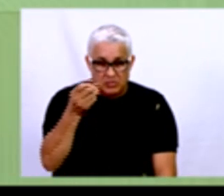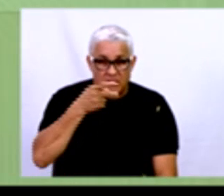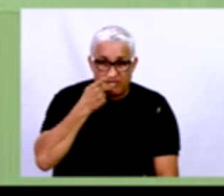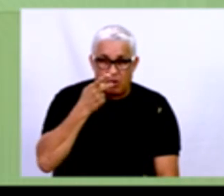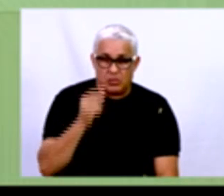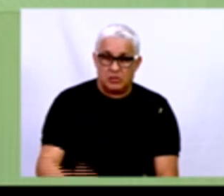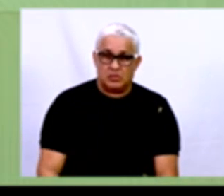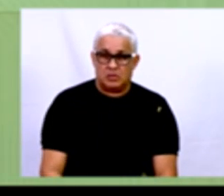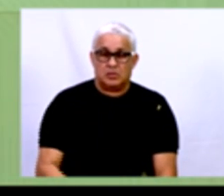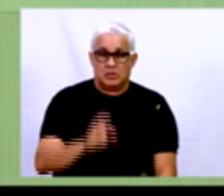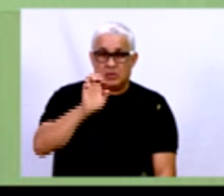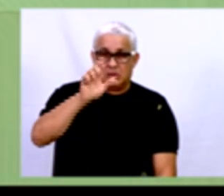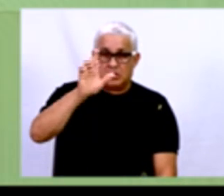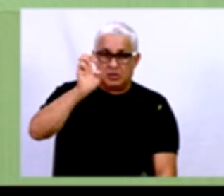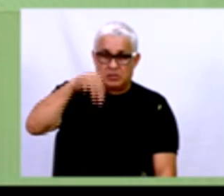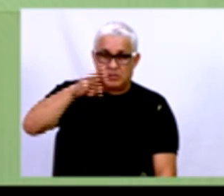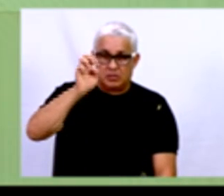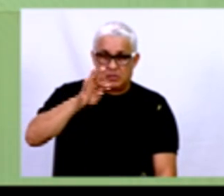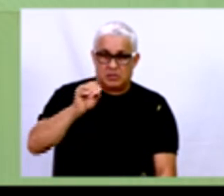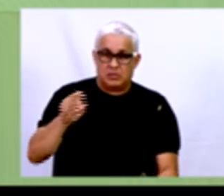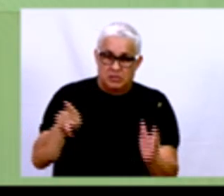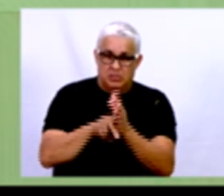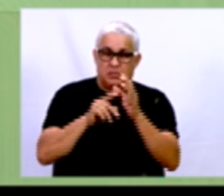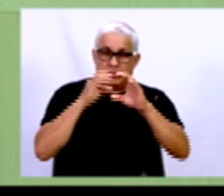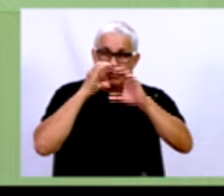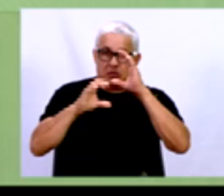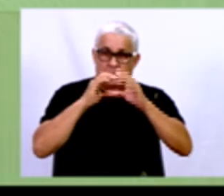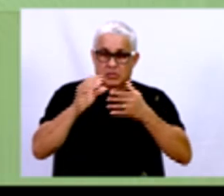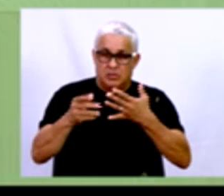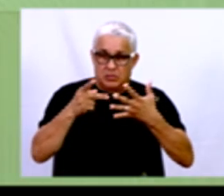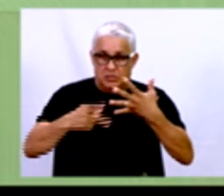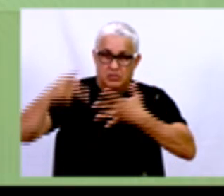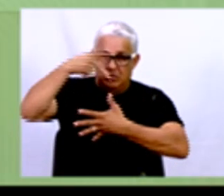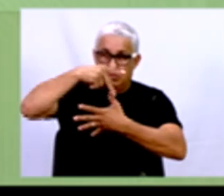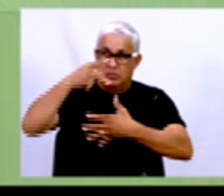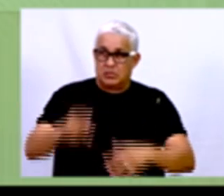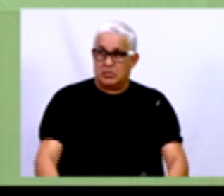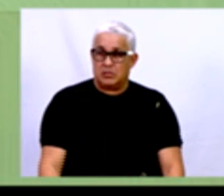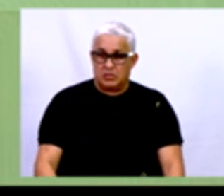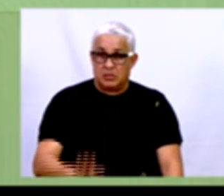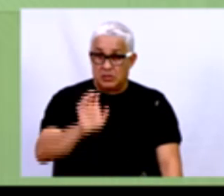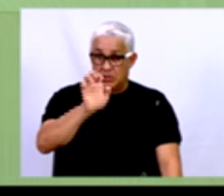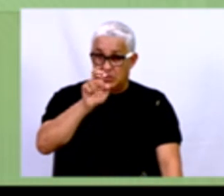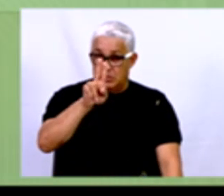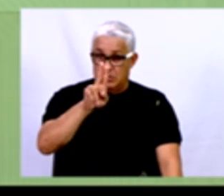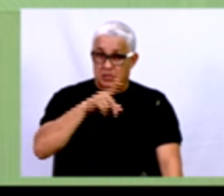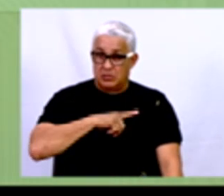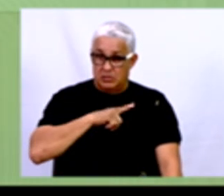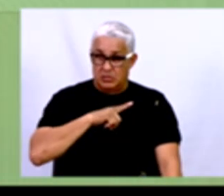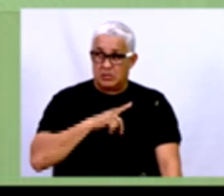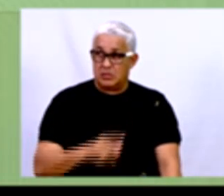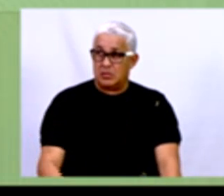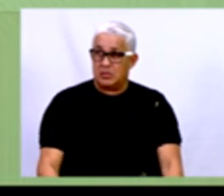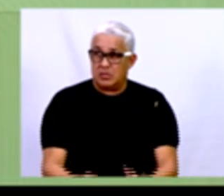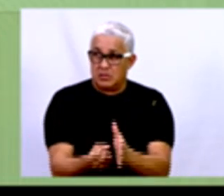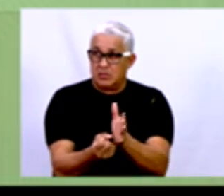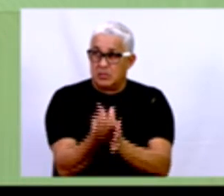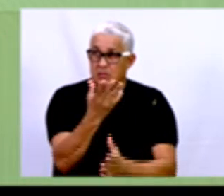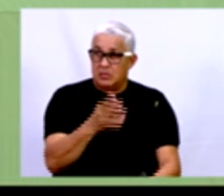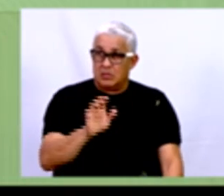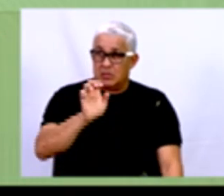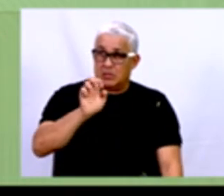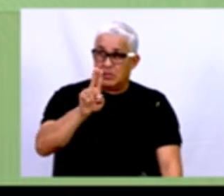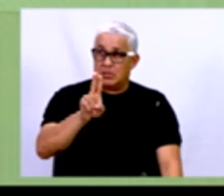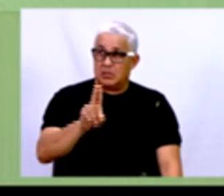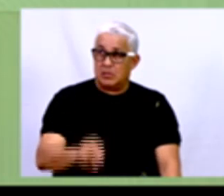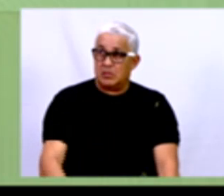da comunicação priorizado aqui? Será que o eu, ele aparece aí sendo evidenciado? Não,